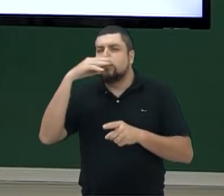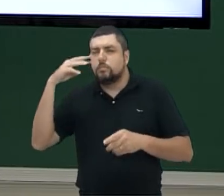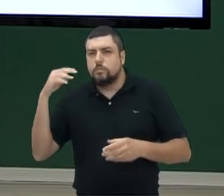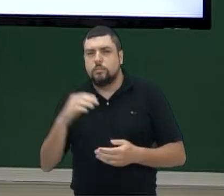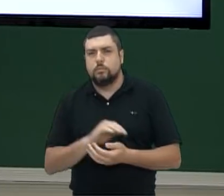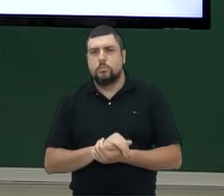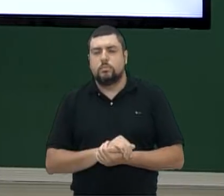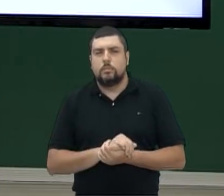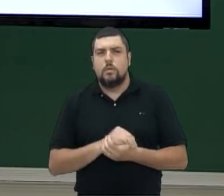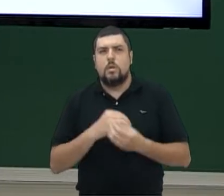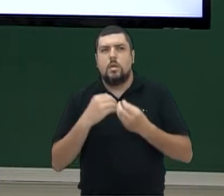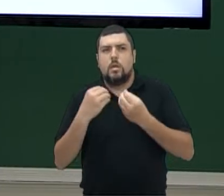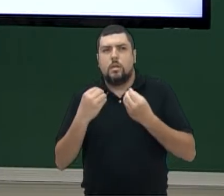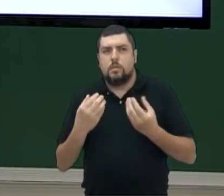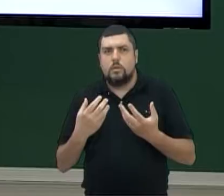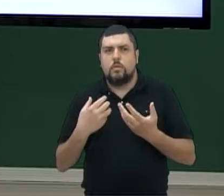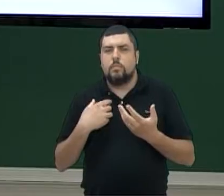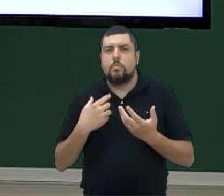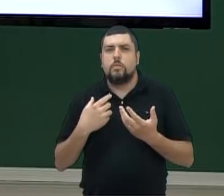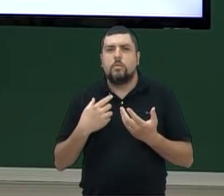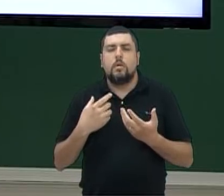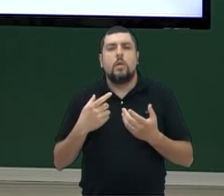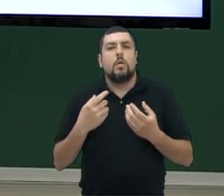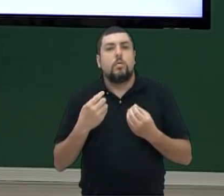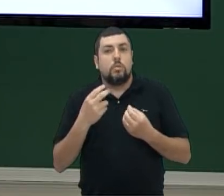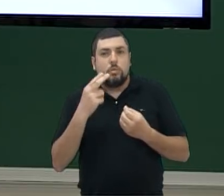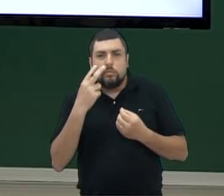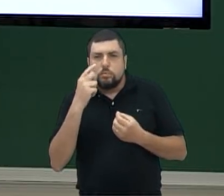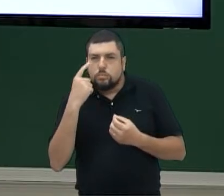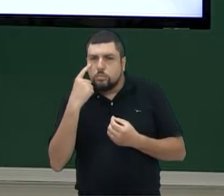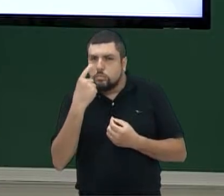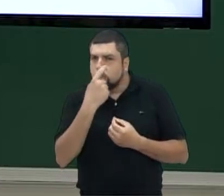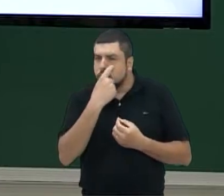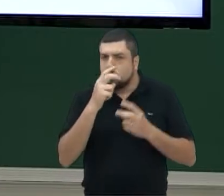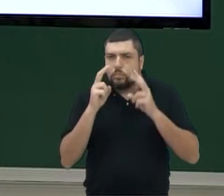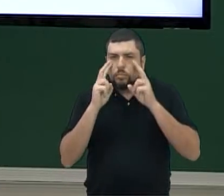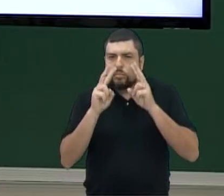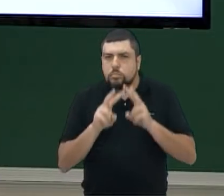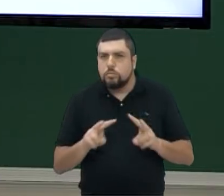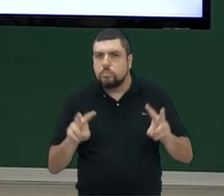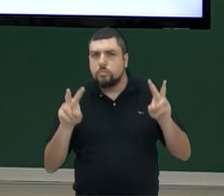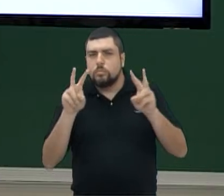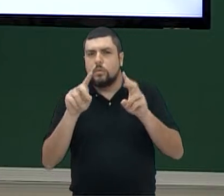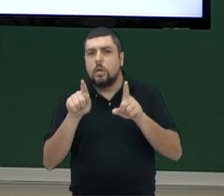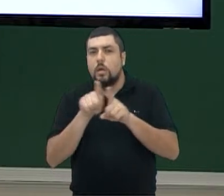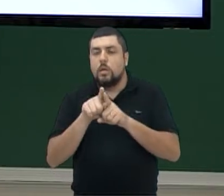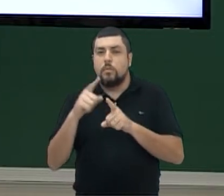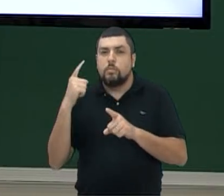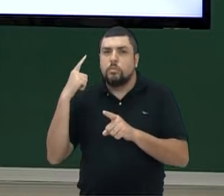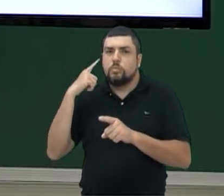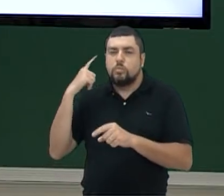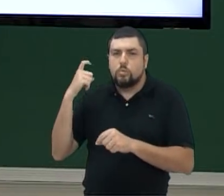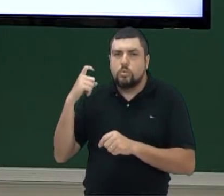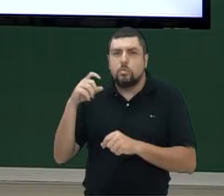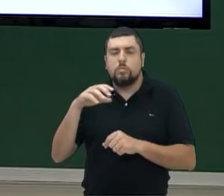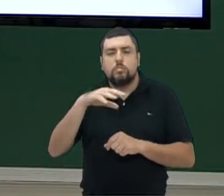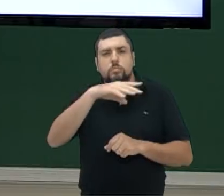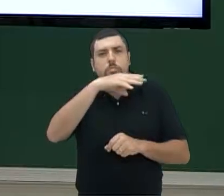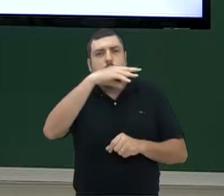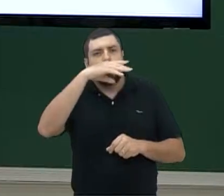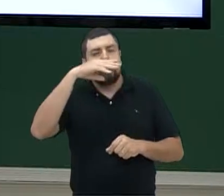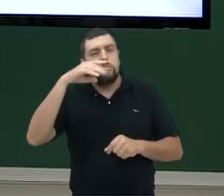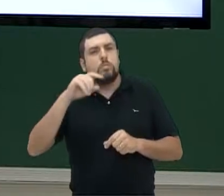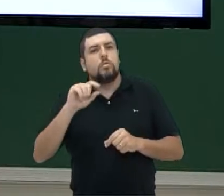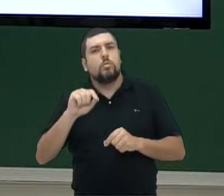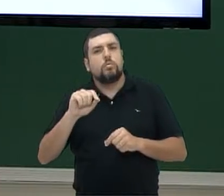vai muito além daquilo que os nossos olhos conseguem observar e ele também engloba sons, cheiros que integram